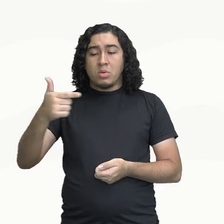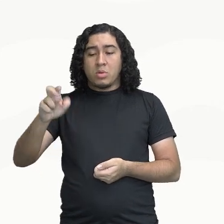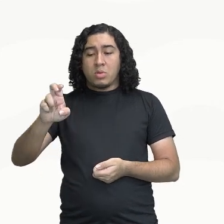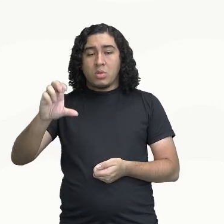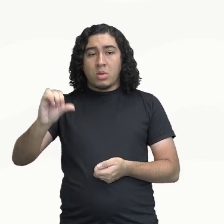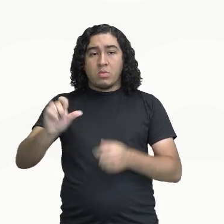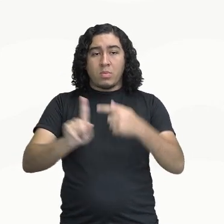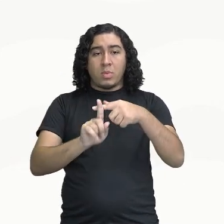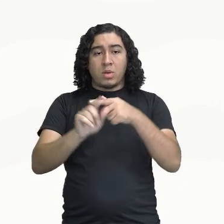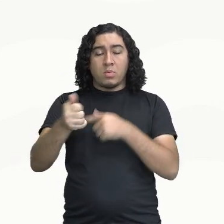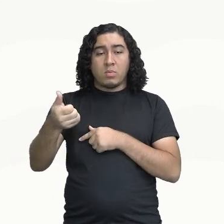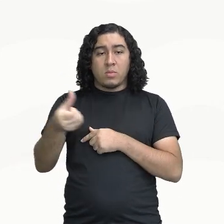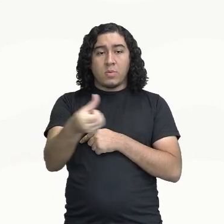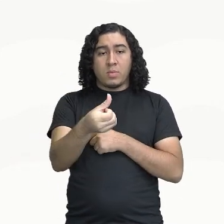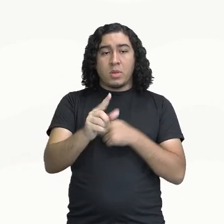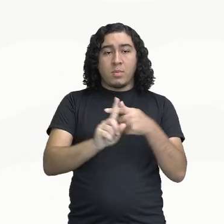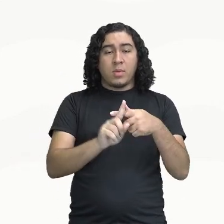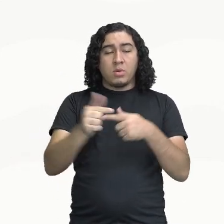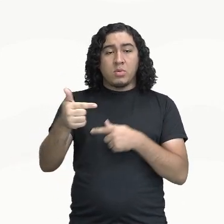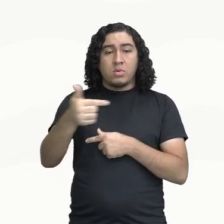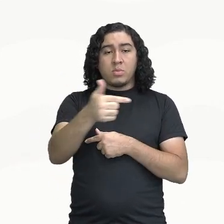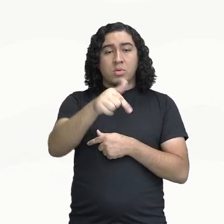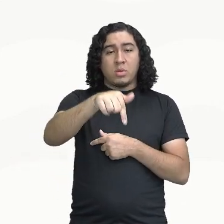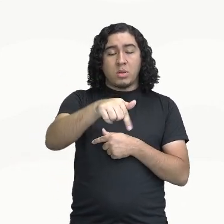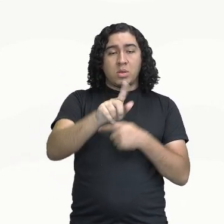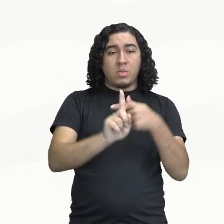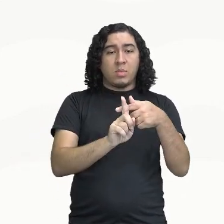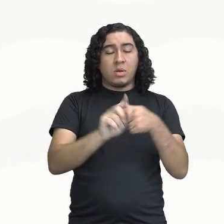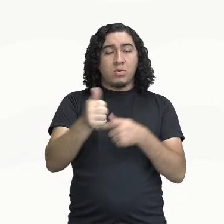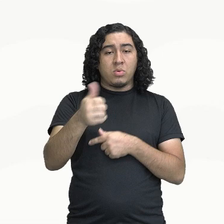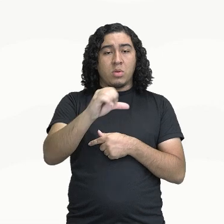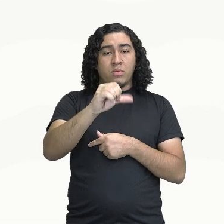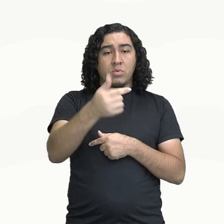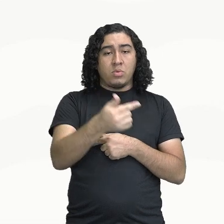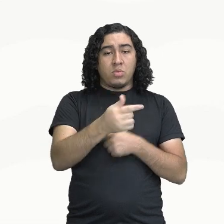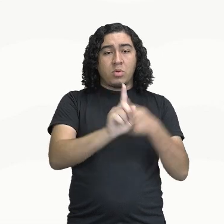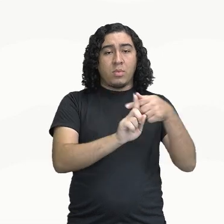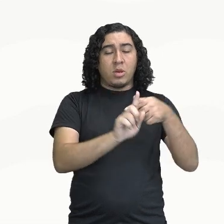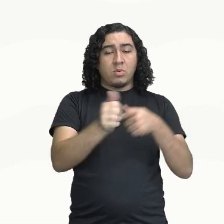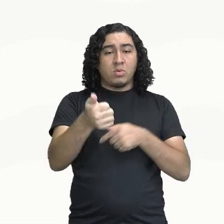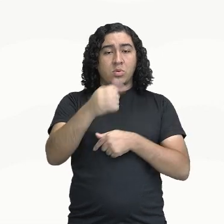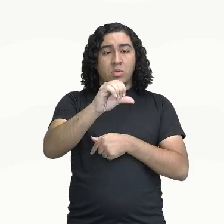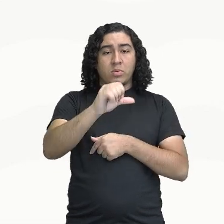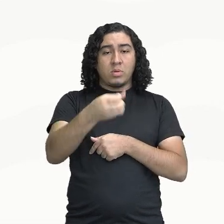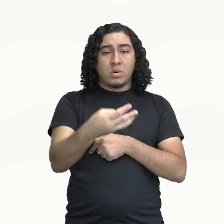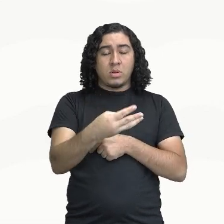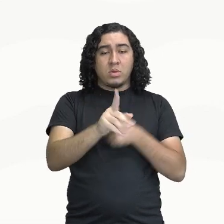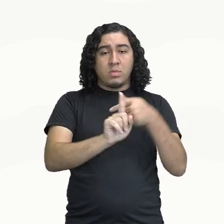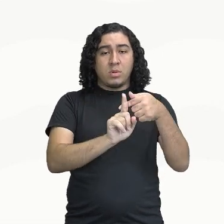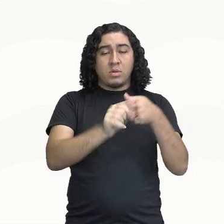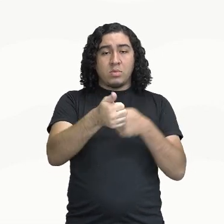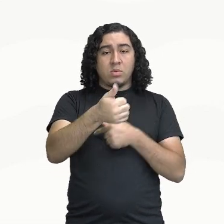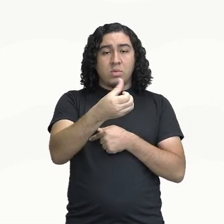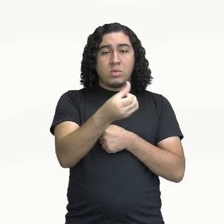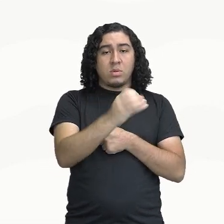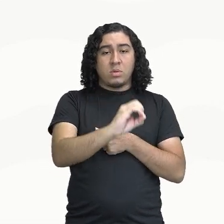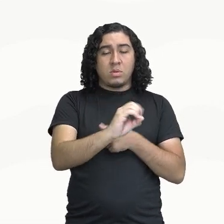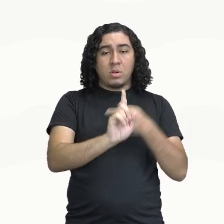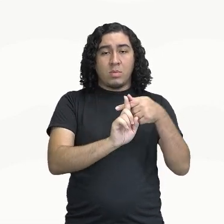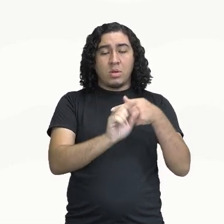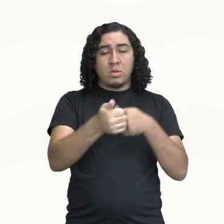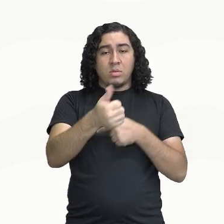com 166, 227, mais 192, mais 193, mais 160,